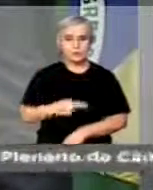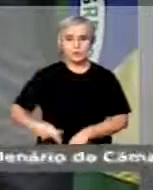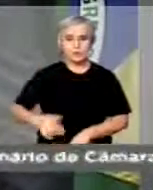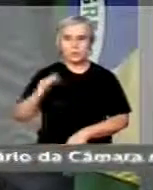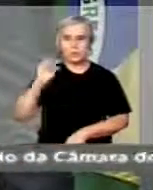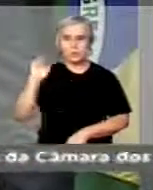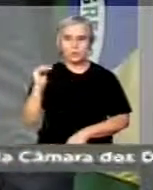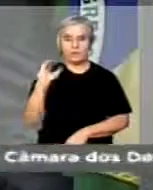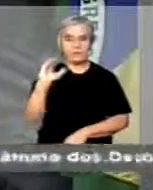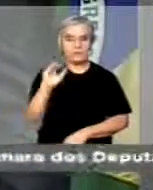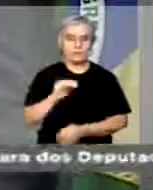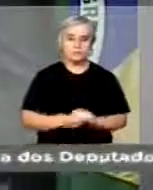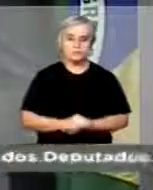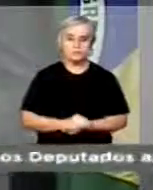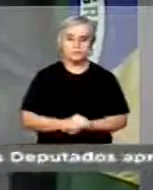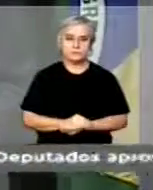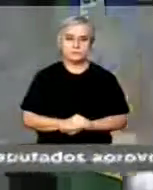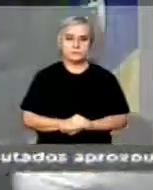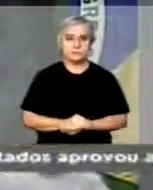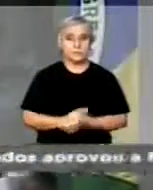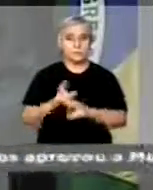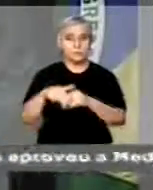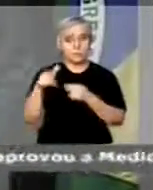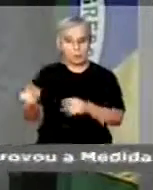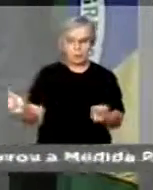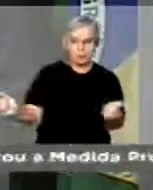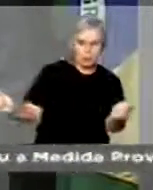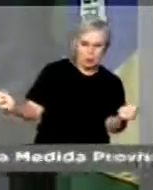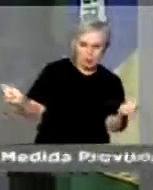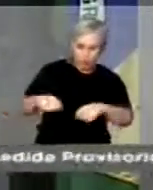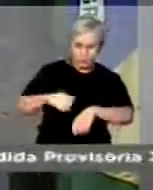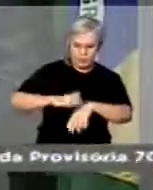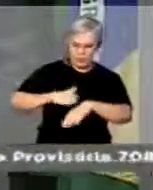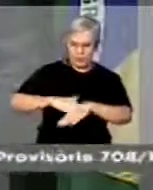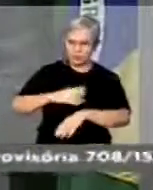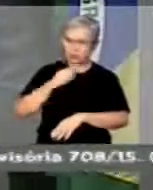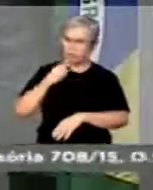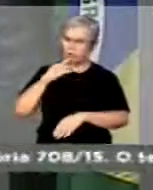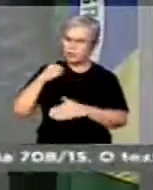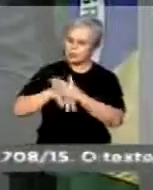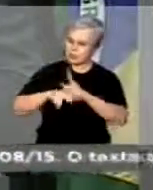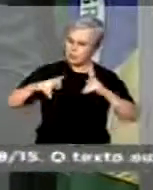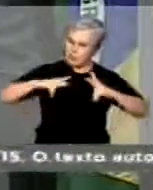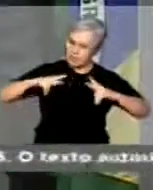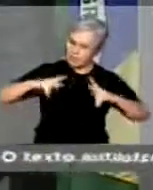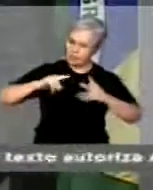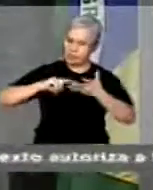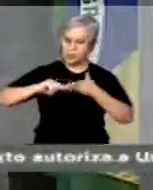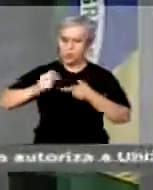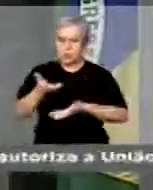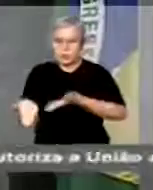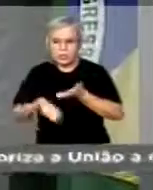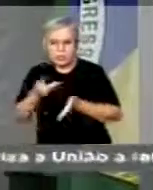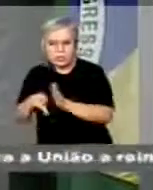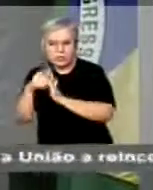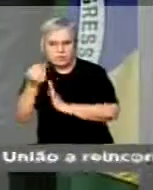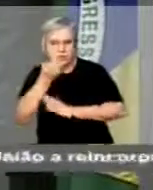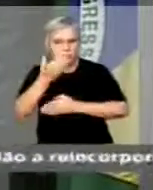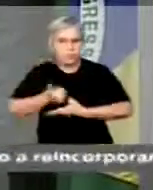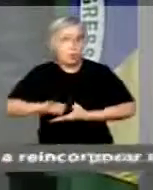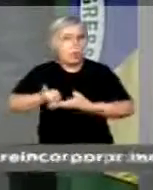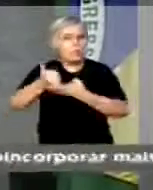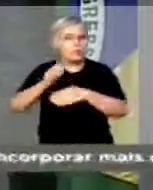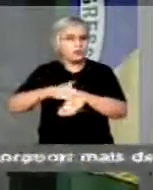Fernando Henrique Cardoso. Dada a sua competência pessoal, dados os seus serviços